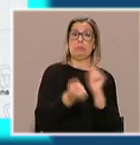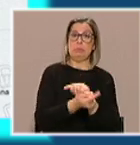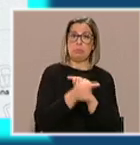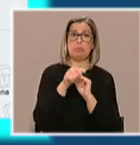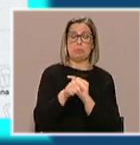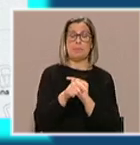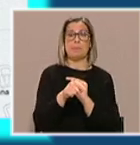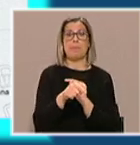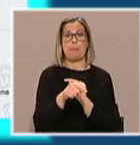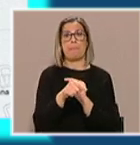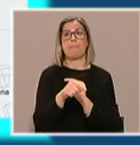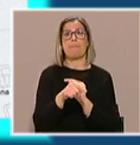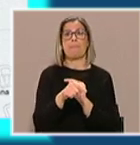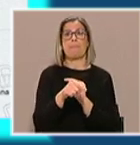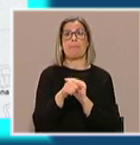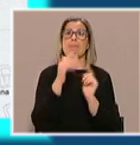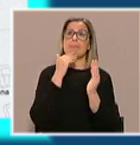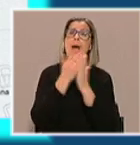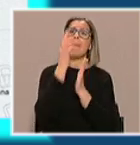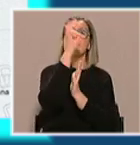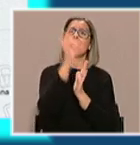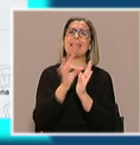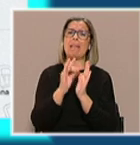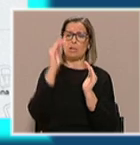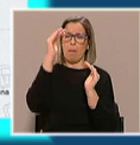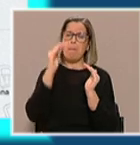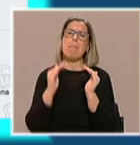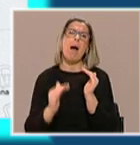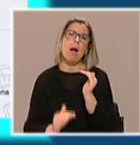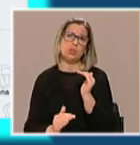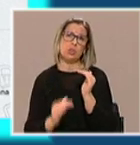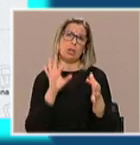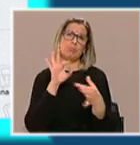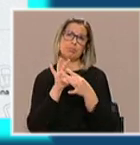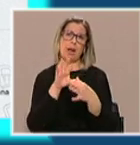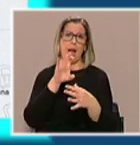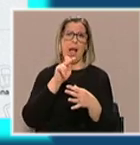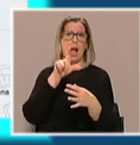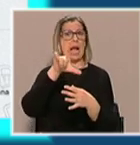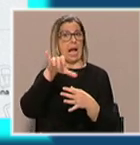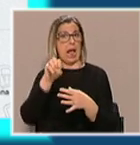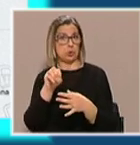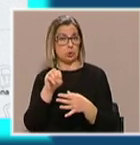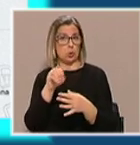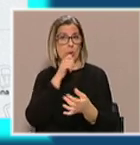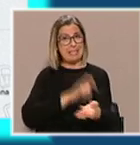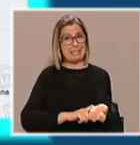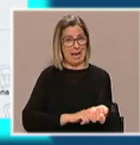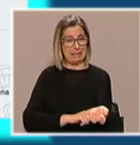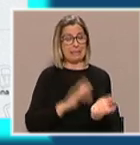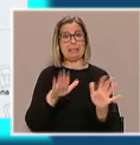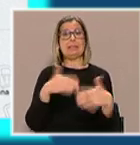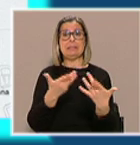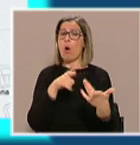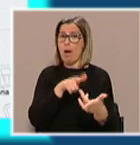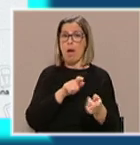é contrário, quando temos uma concentração baixa de cálcio no sangue, vão ser estimuladas